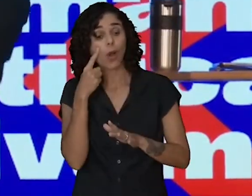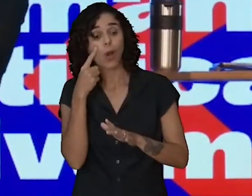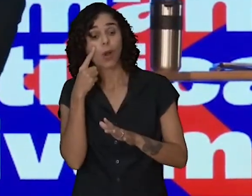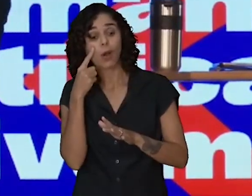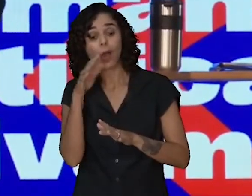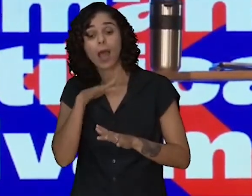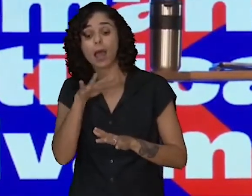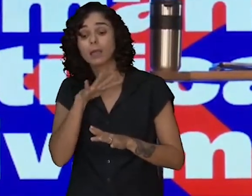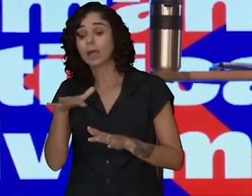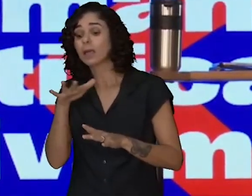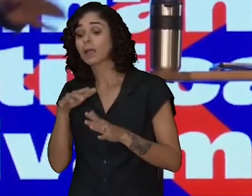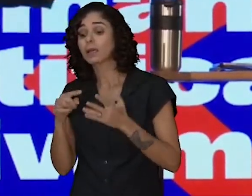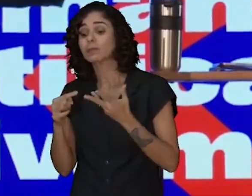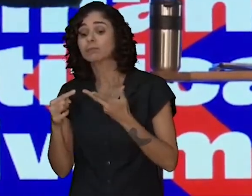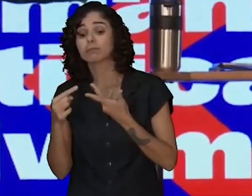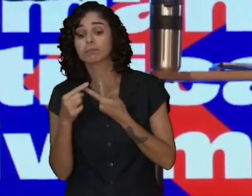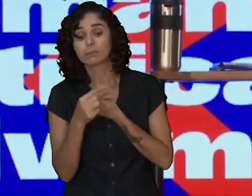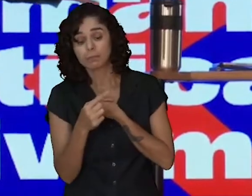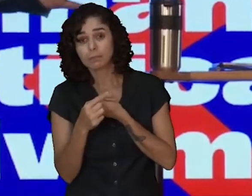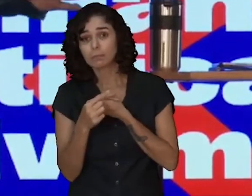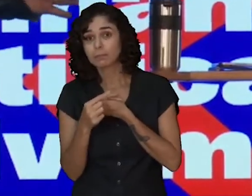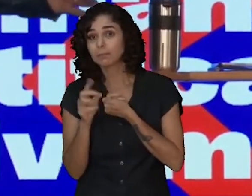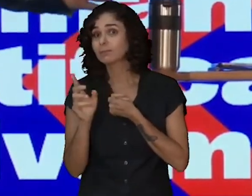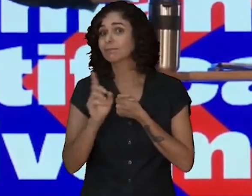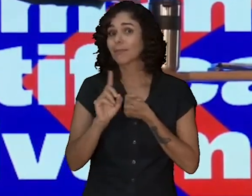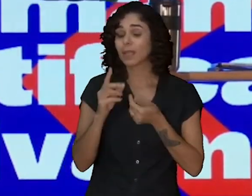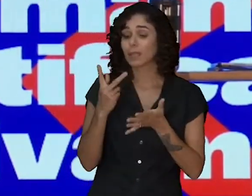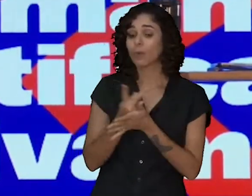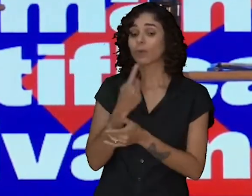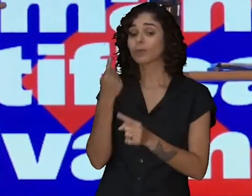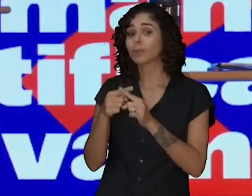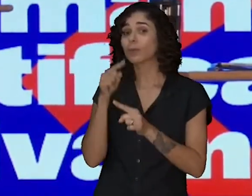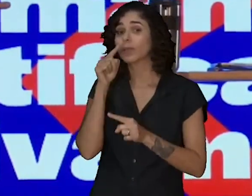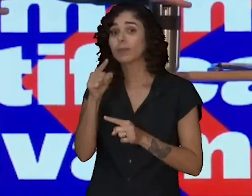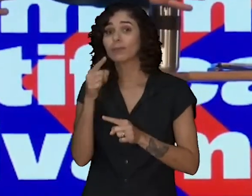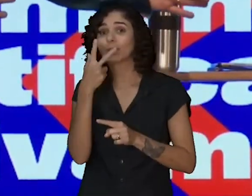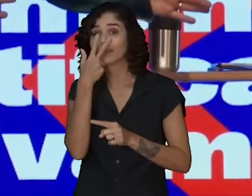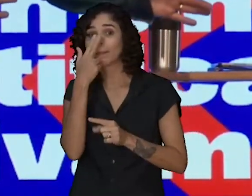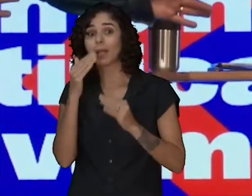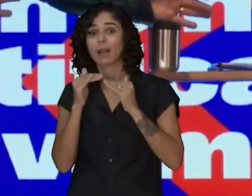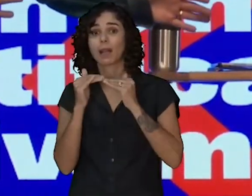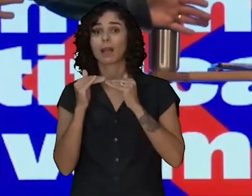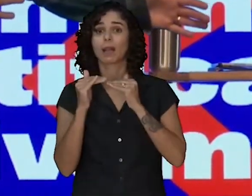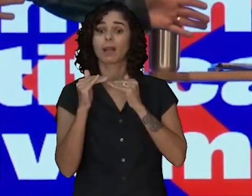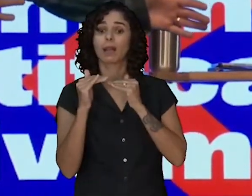aconteceu porque você está num processo de letargia.